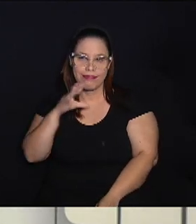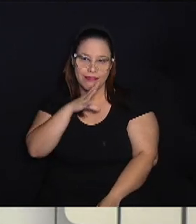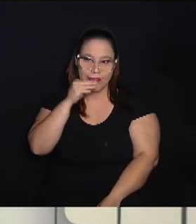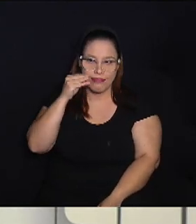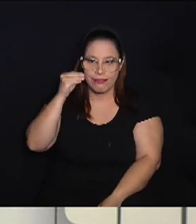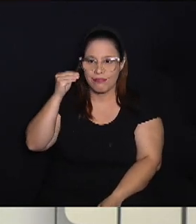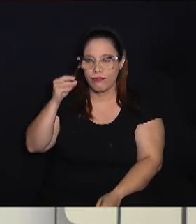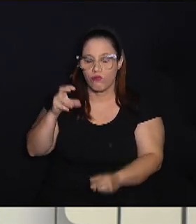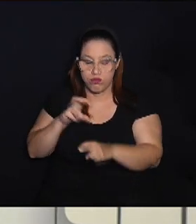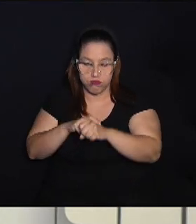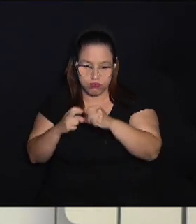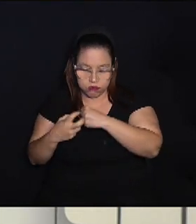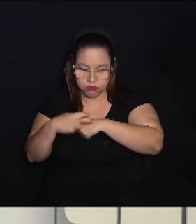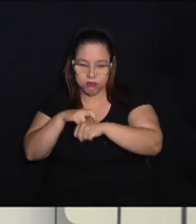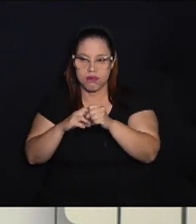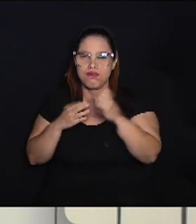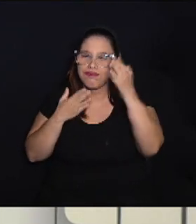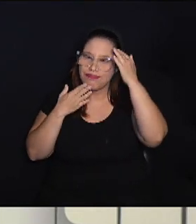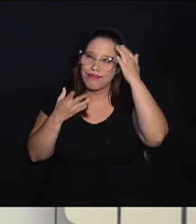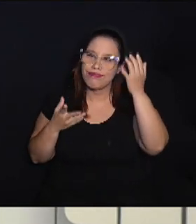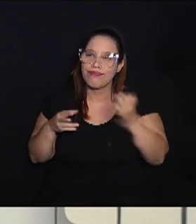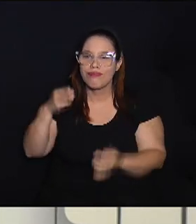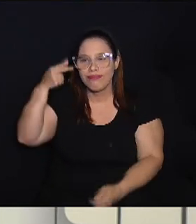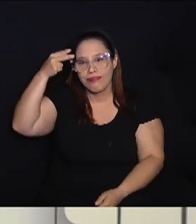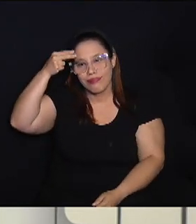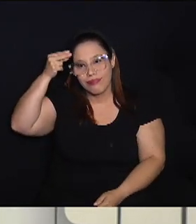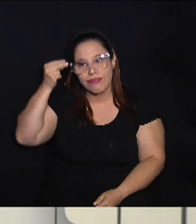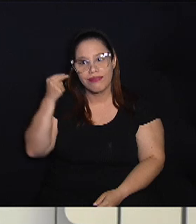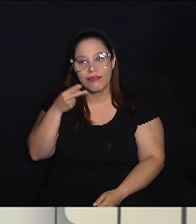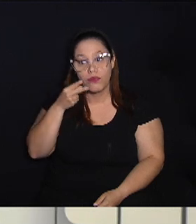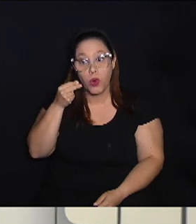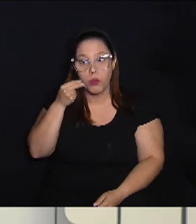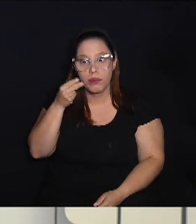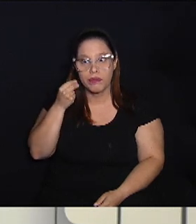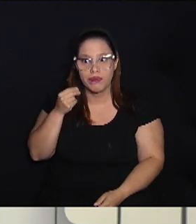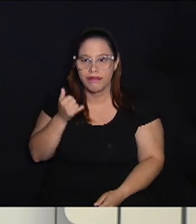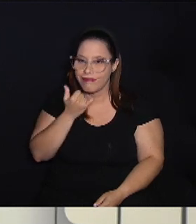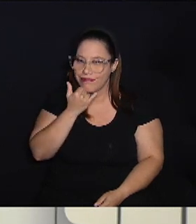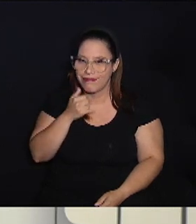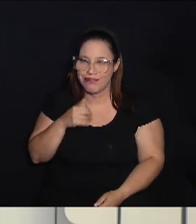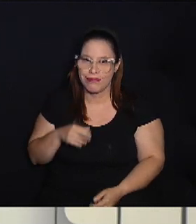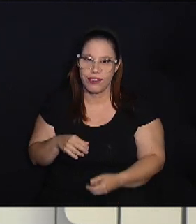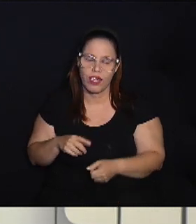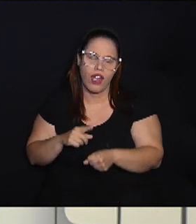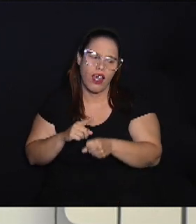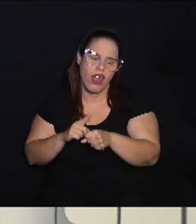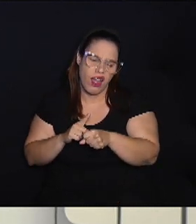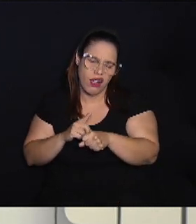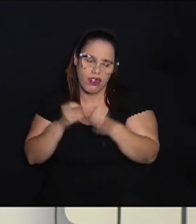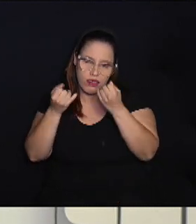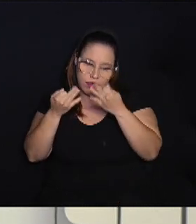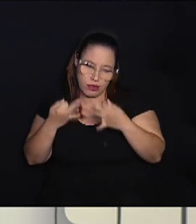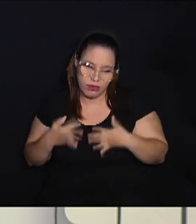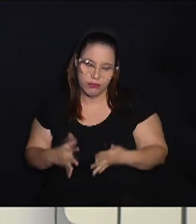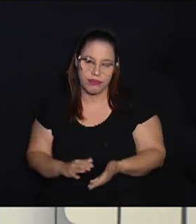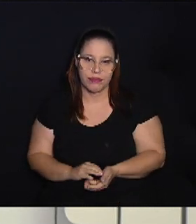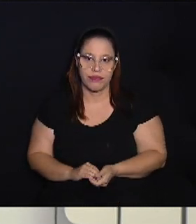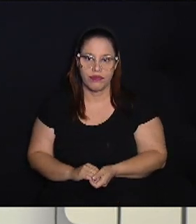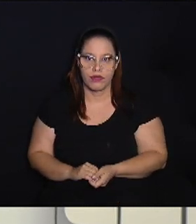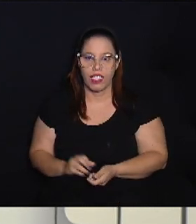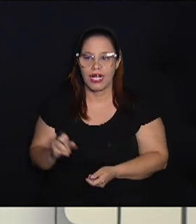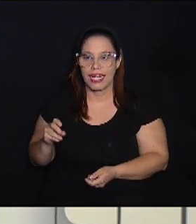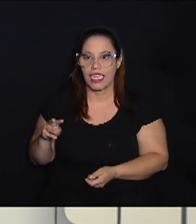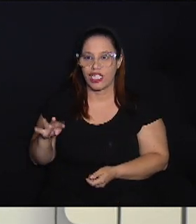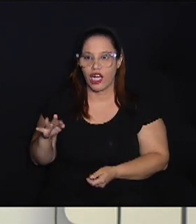relação à dengue. Quero agradecer ao Rafael Turati, também a disponibilidade do tempo e as informações que foram passadas aqui pela Shaola